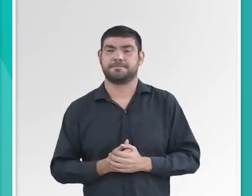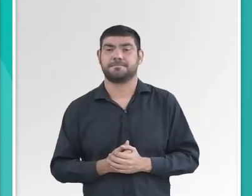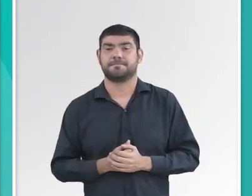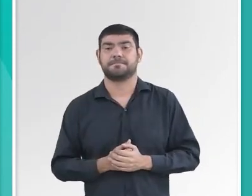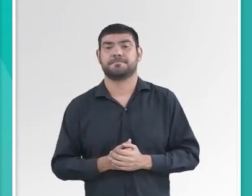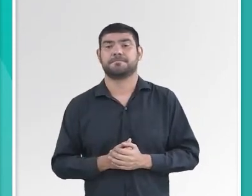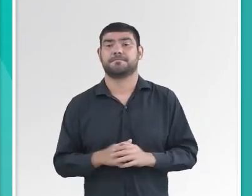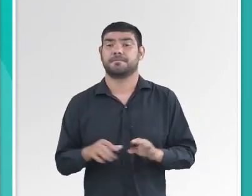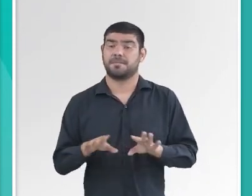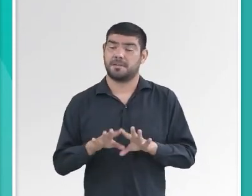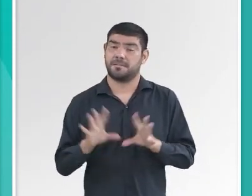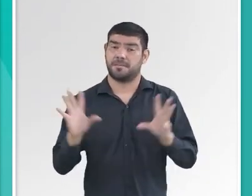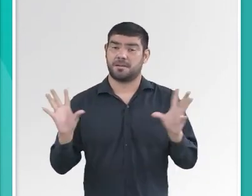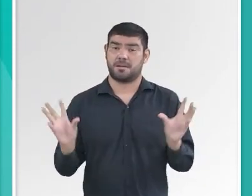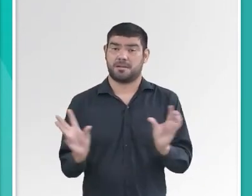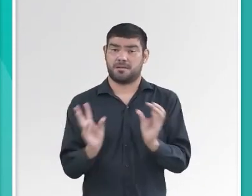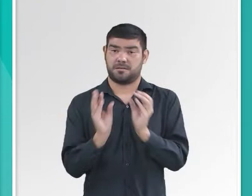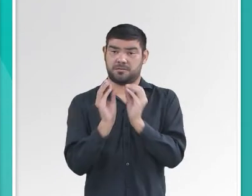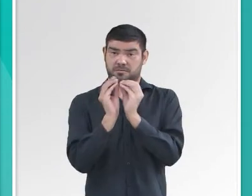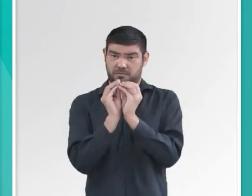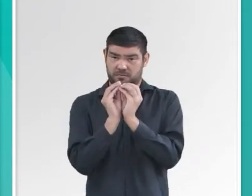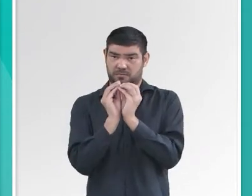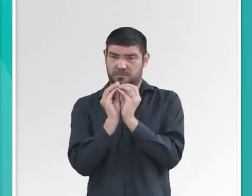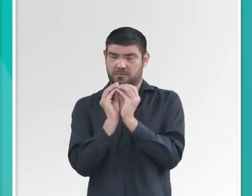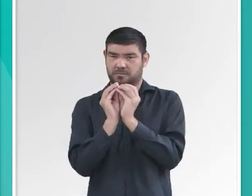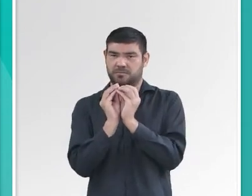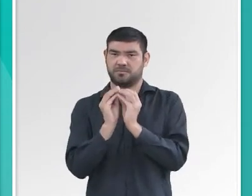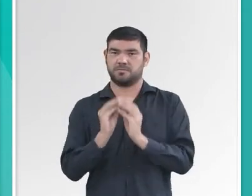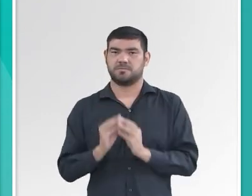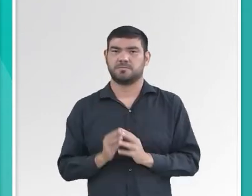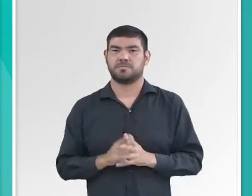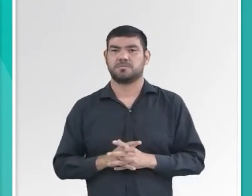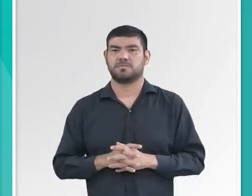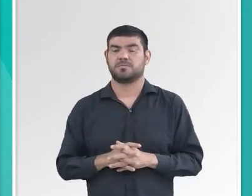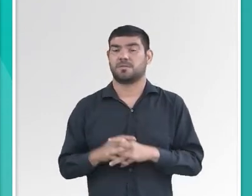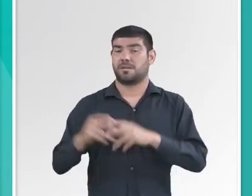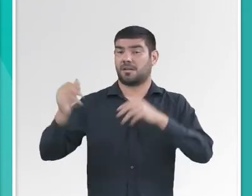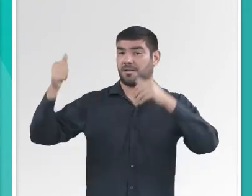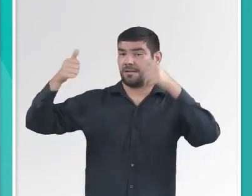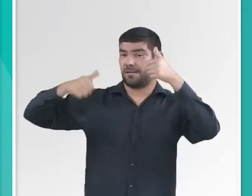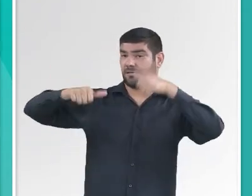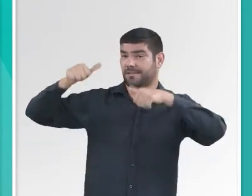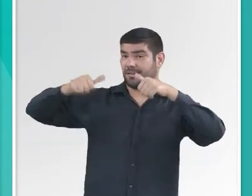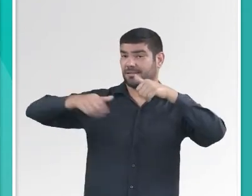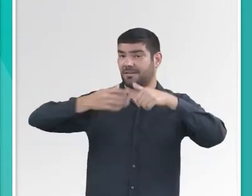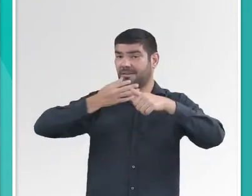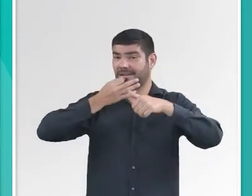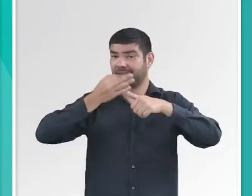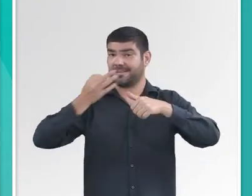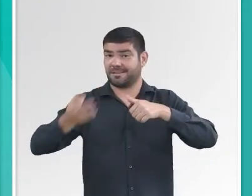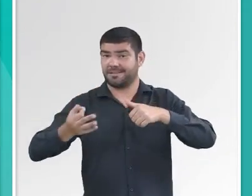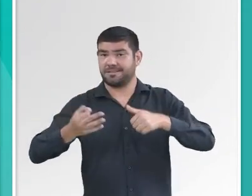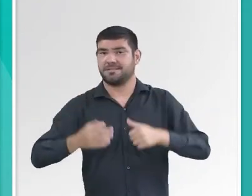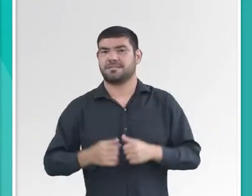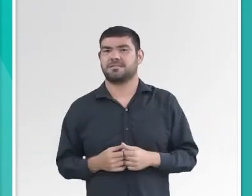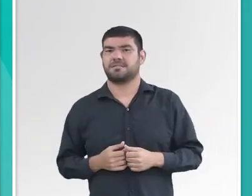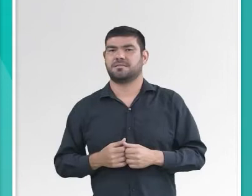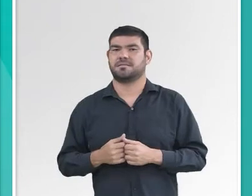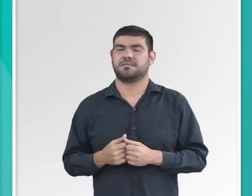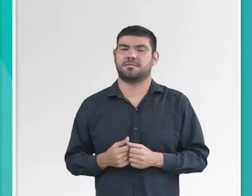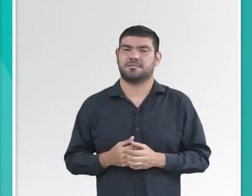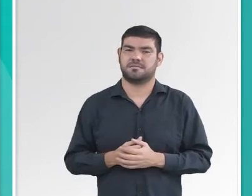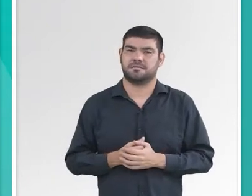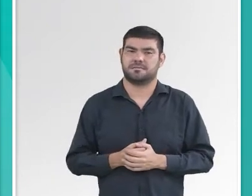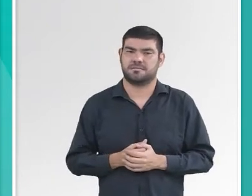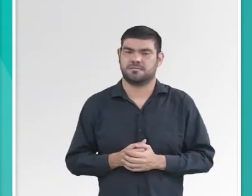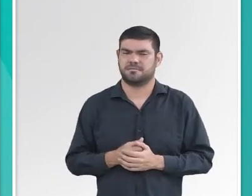o resumo ou síntese do conteúdo. E a avaliação crítica, ou seja, lembrem, pontos que nós